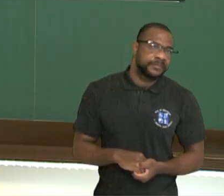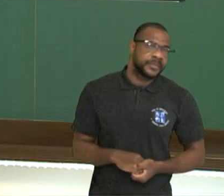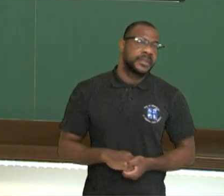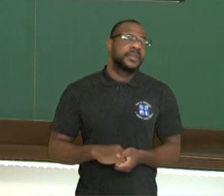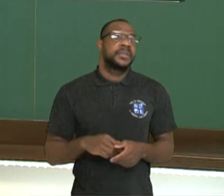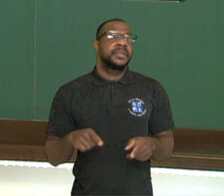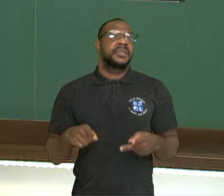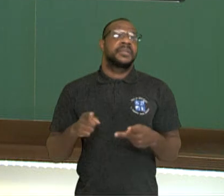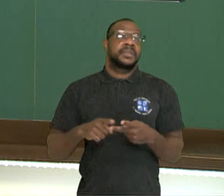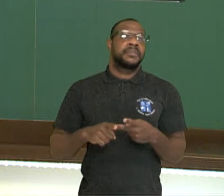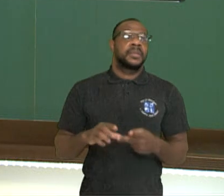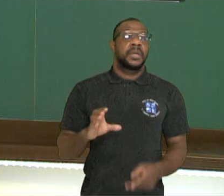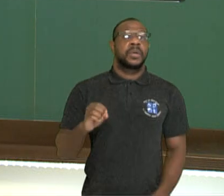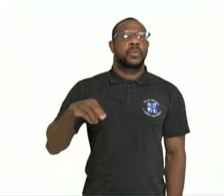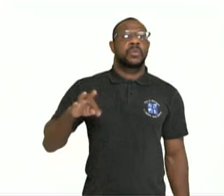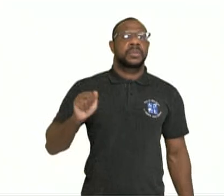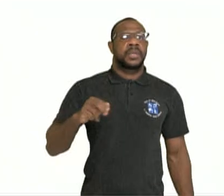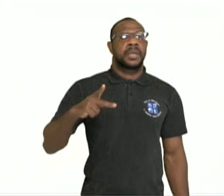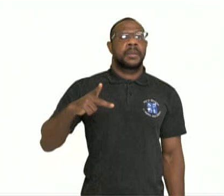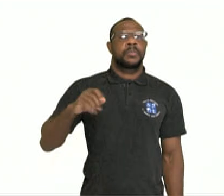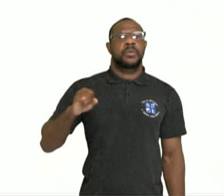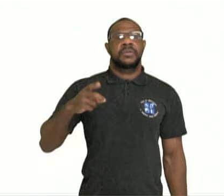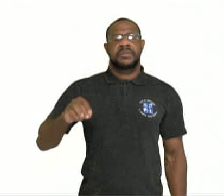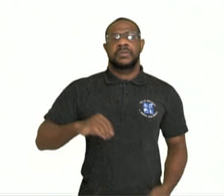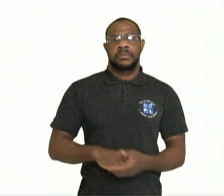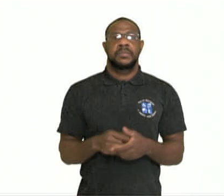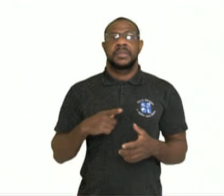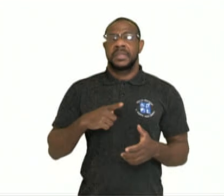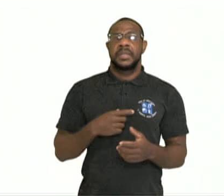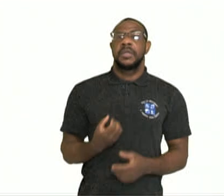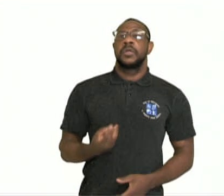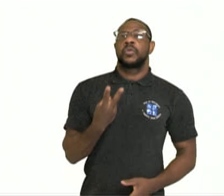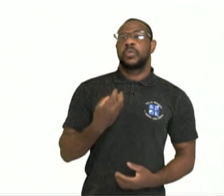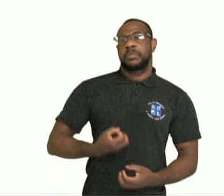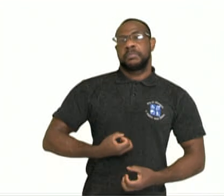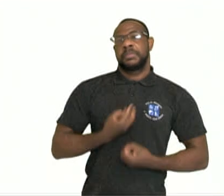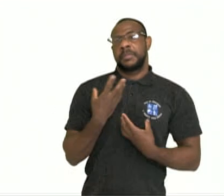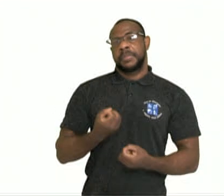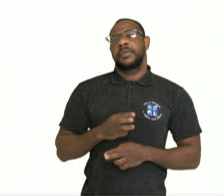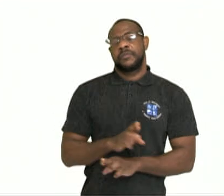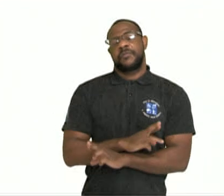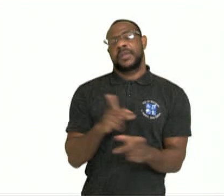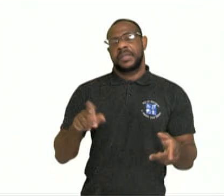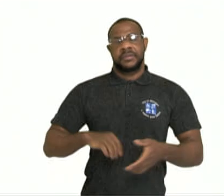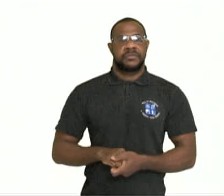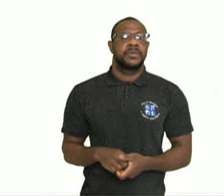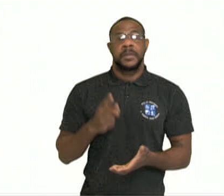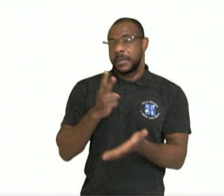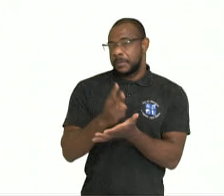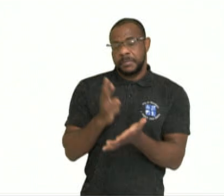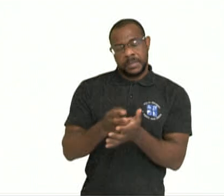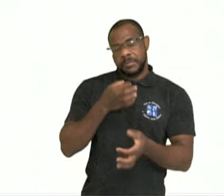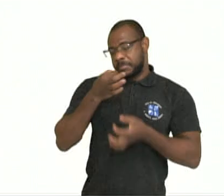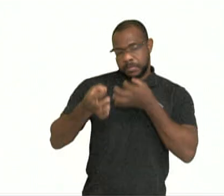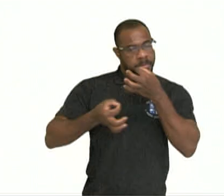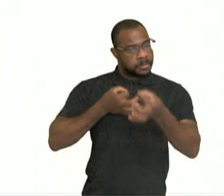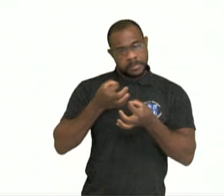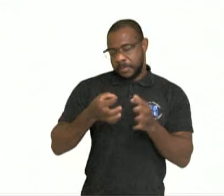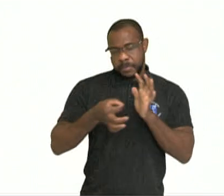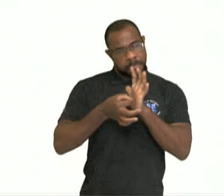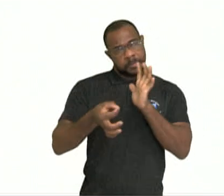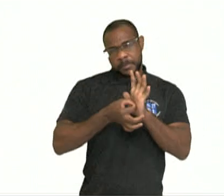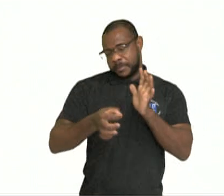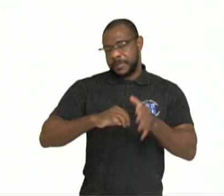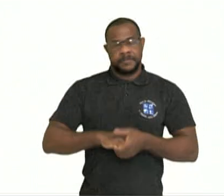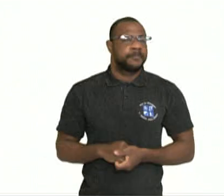é o contraposição. Mostra-se duas perspectivas diferentes sobre um mesmo argumento, denotando um contraste